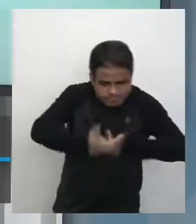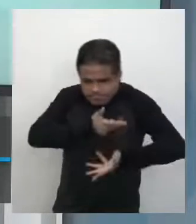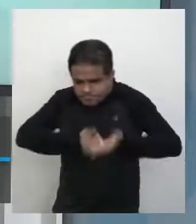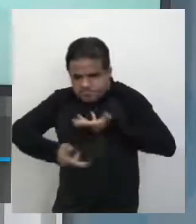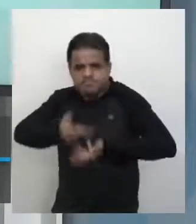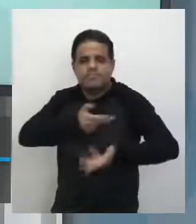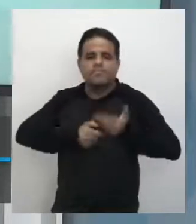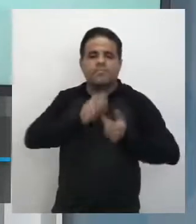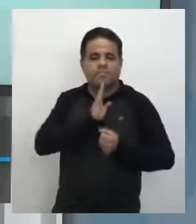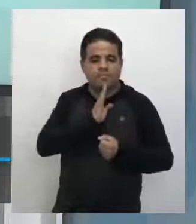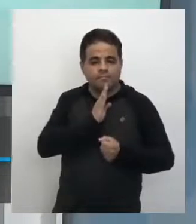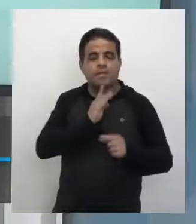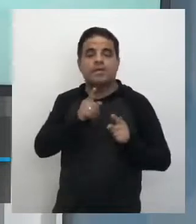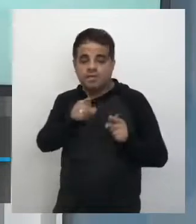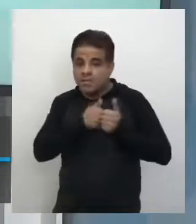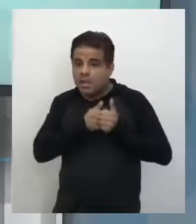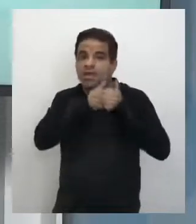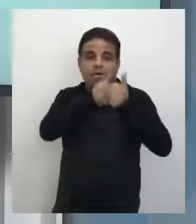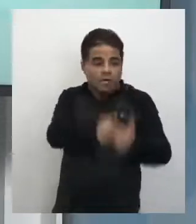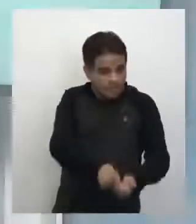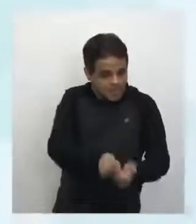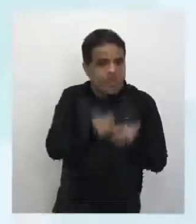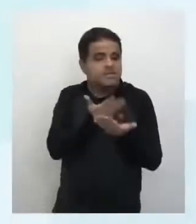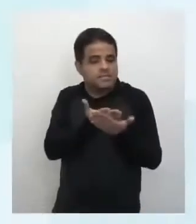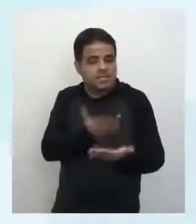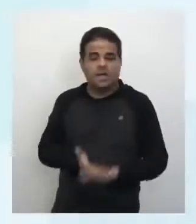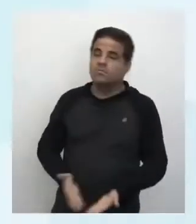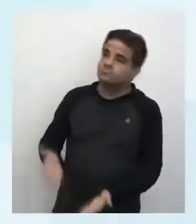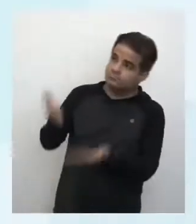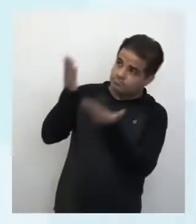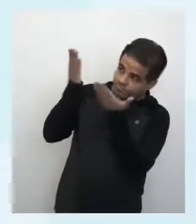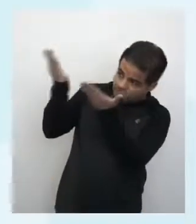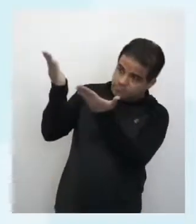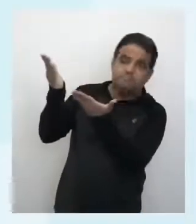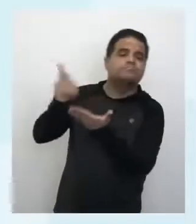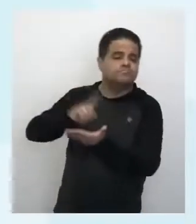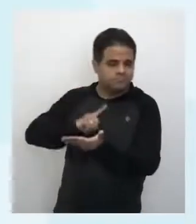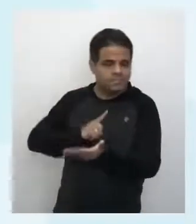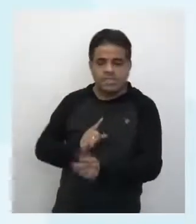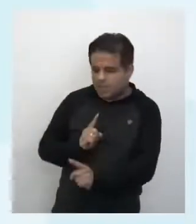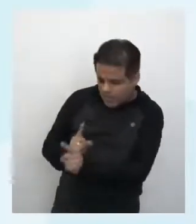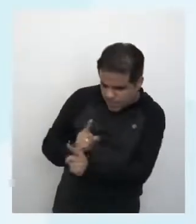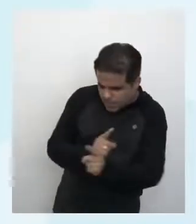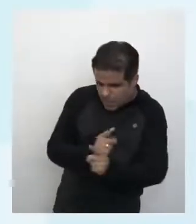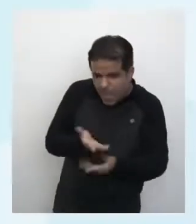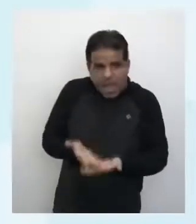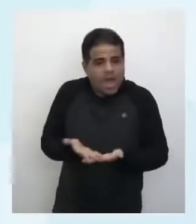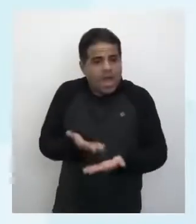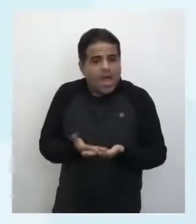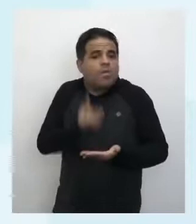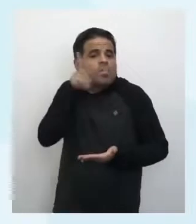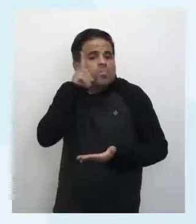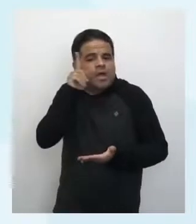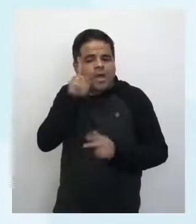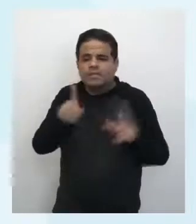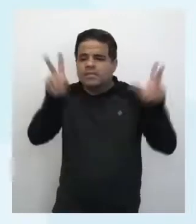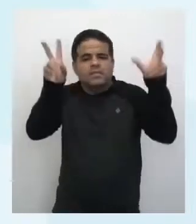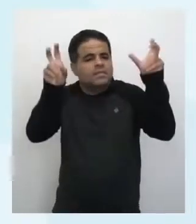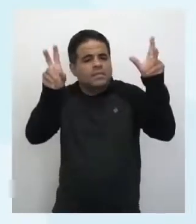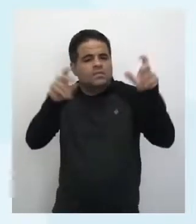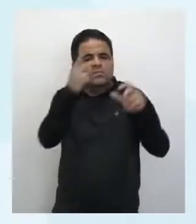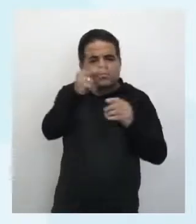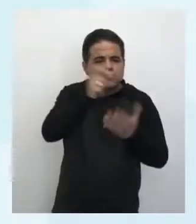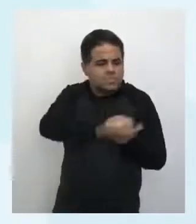aí, gente, para vocês como então acompanhar as nossas aulas, tá aí para vocês. Então, identifique a nossa aula com data e título, faça as